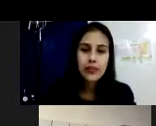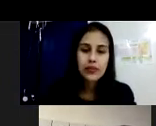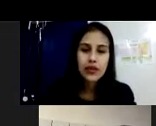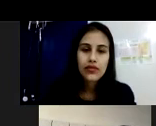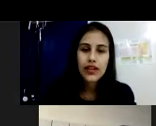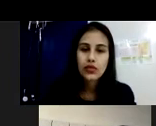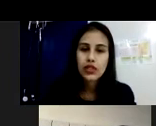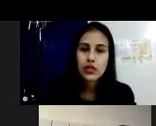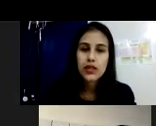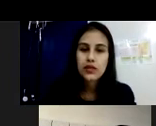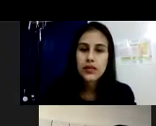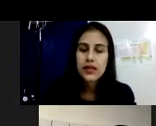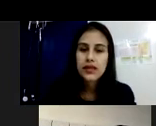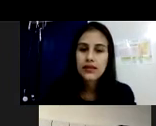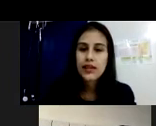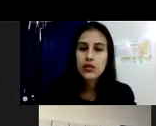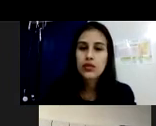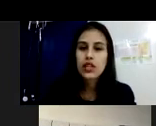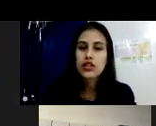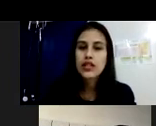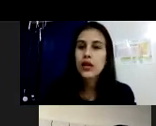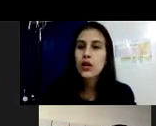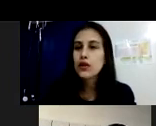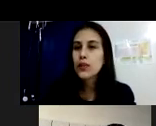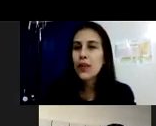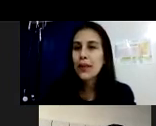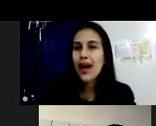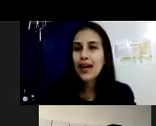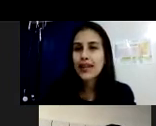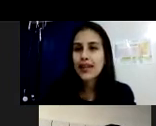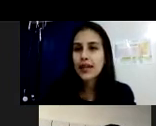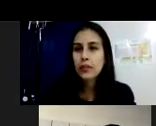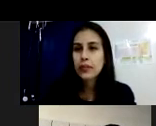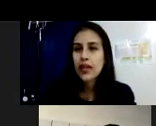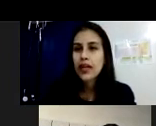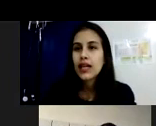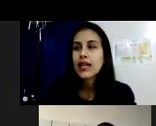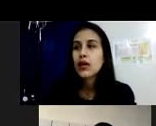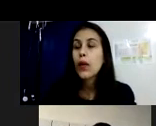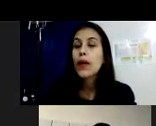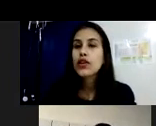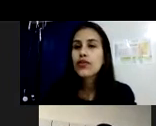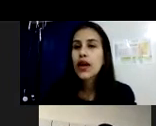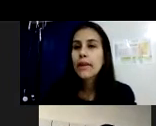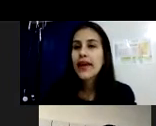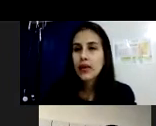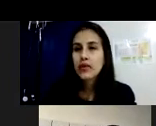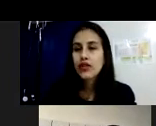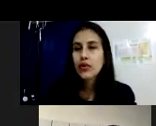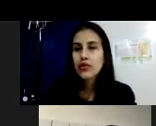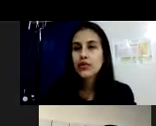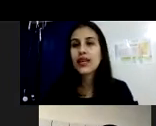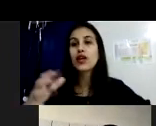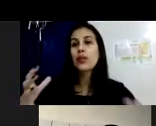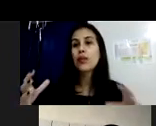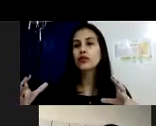Otimizar fatores humanos e ambientais, ou seja, será que eu posso pôr uma barra aqui? Quando eu vou caminhar com esse